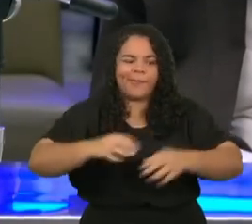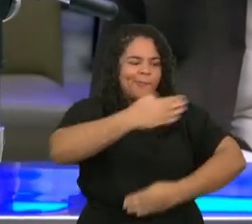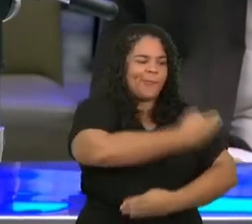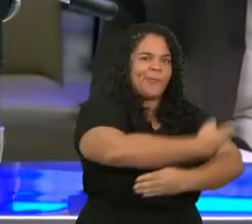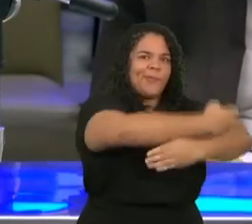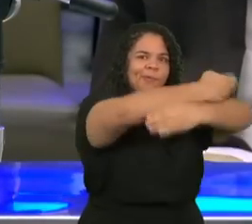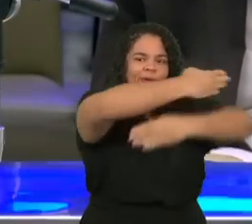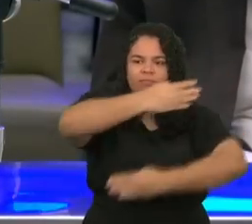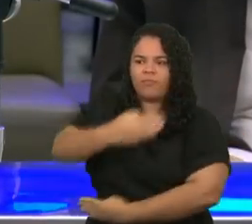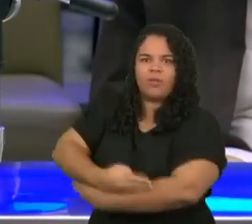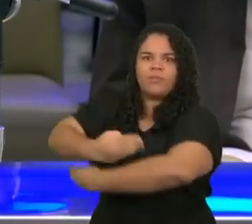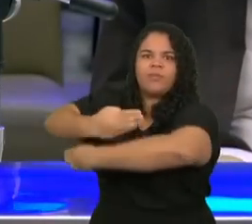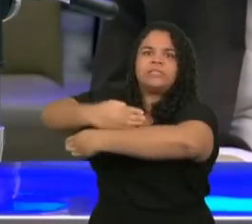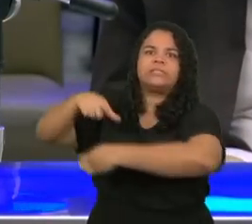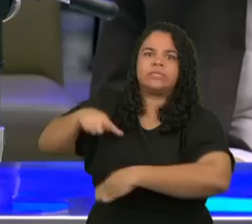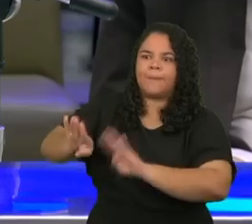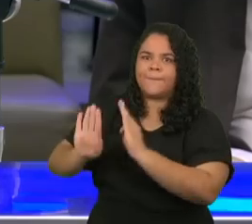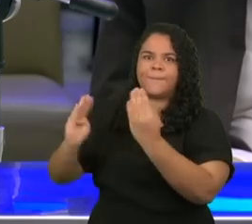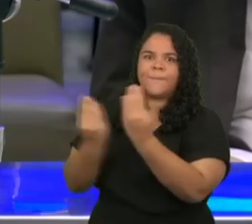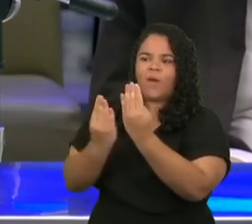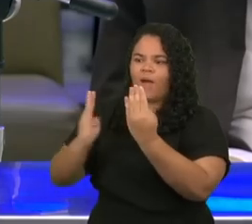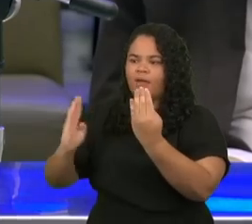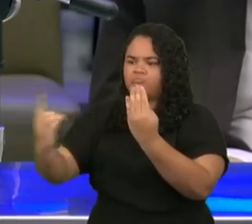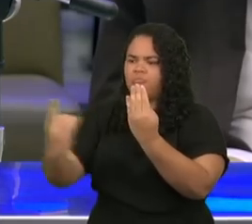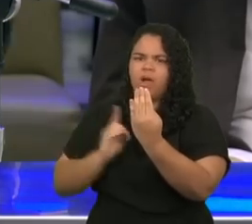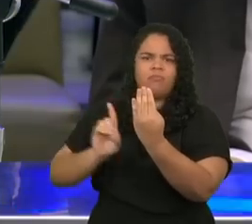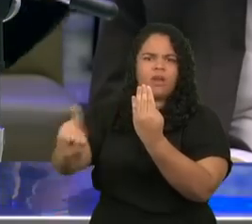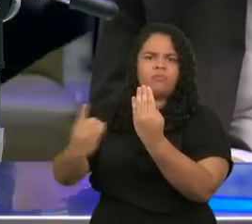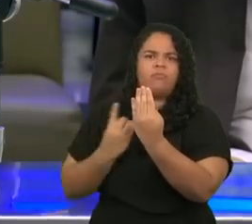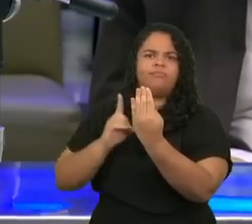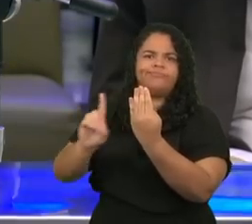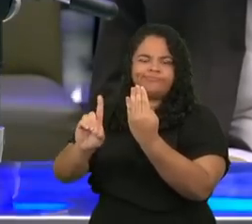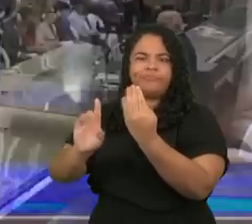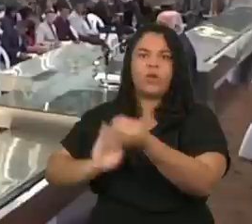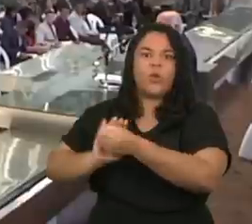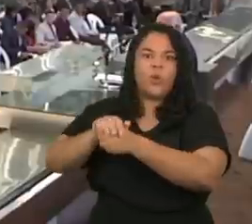por muros eles ficavam em lugares estratégicos